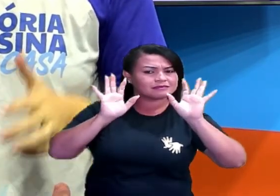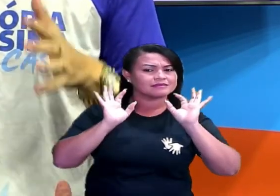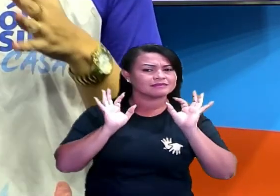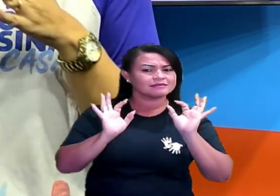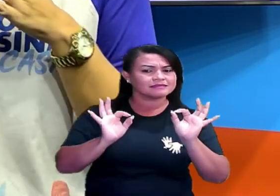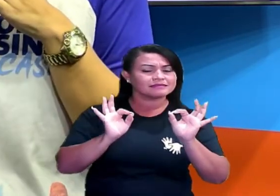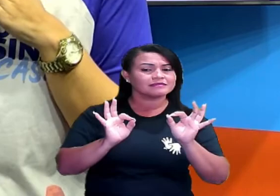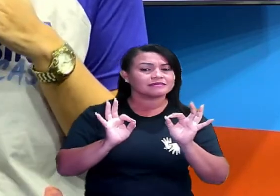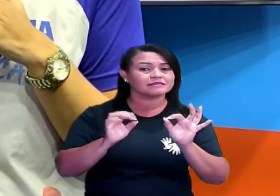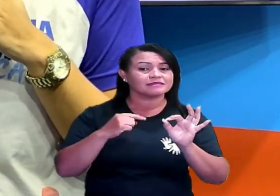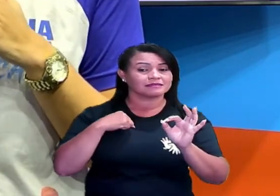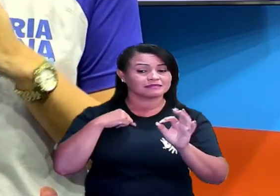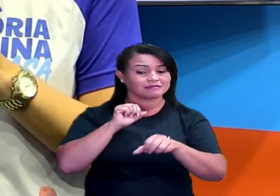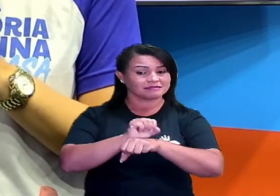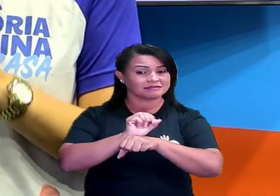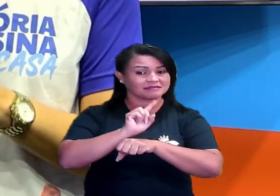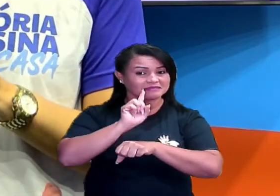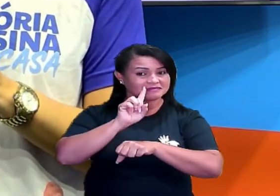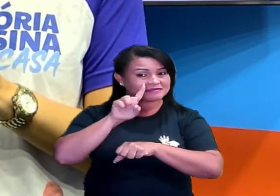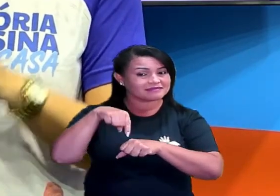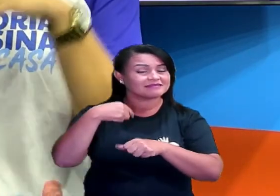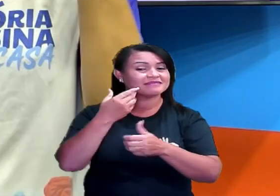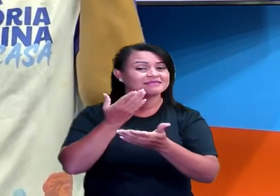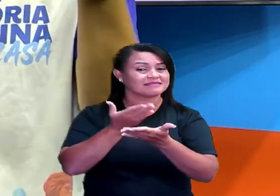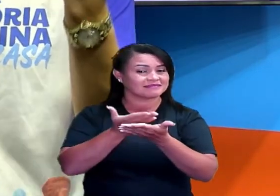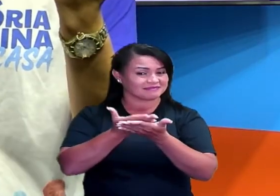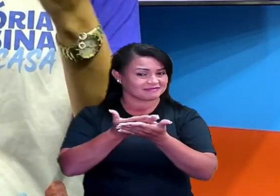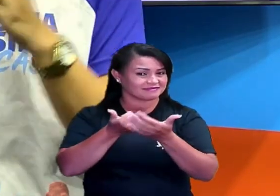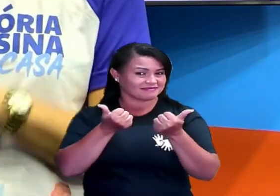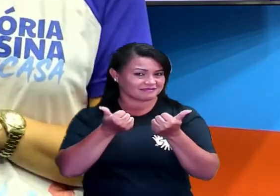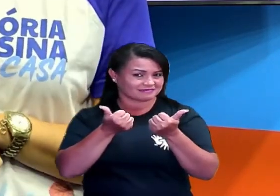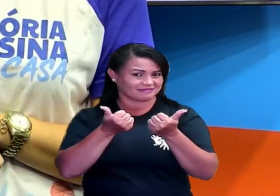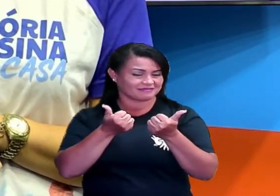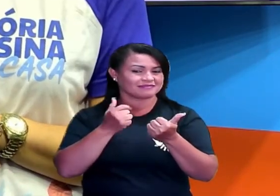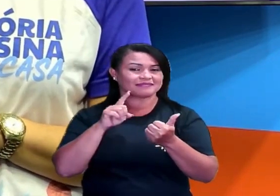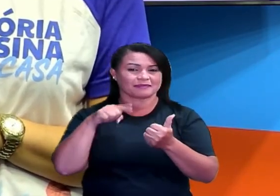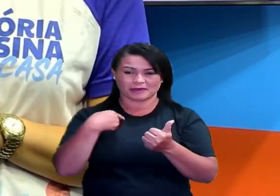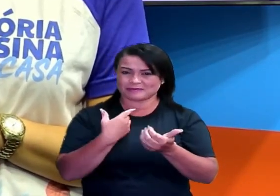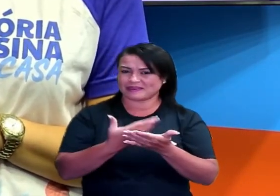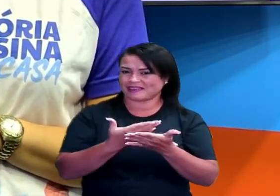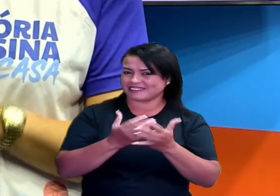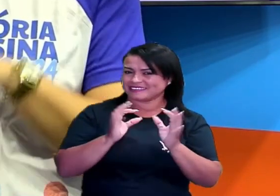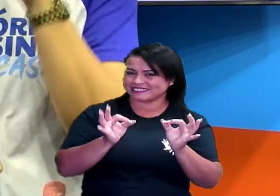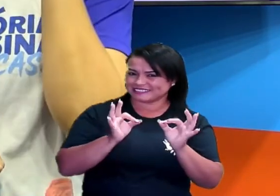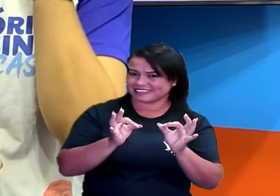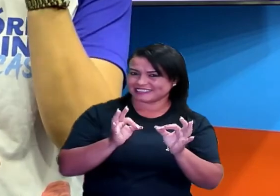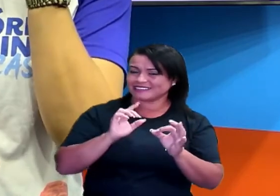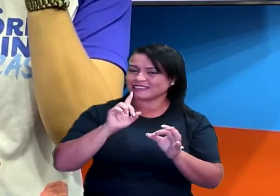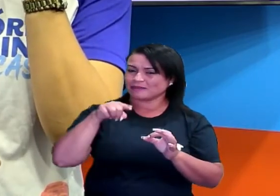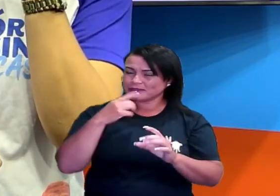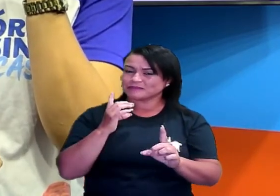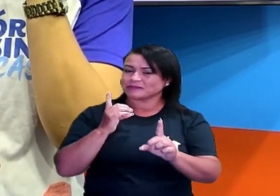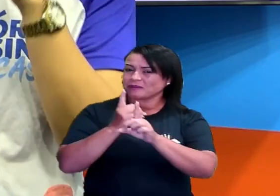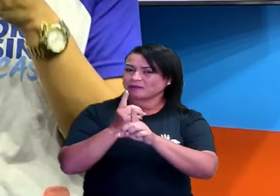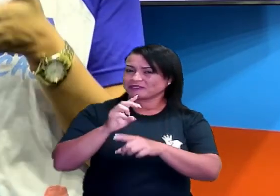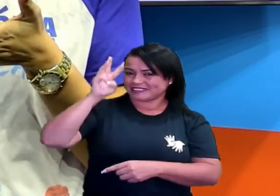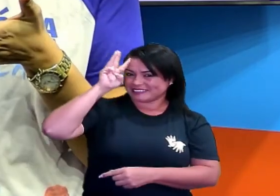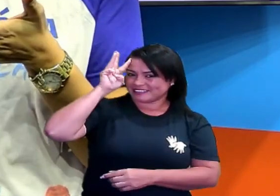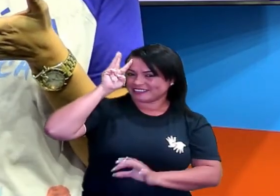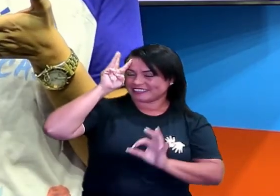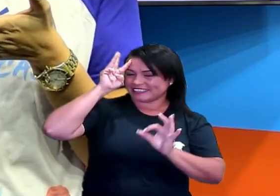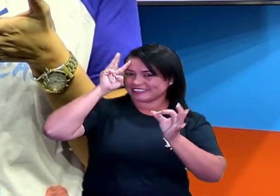tá certo? E eu aguardo vocês, espero vocês na nossa próxima aula, na nossa próxima terça-feira, tá?